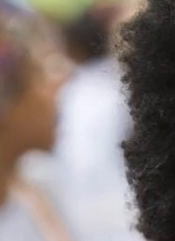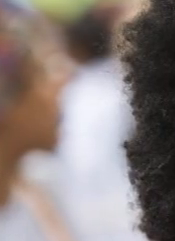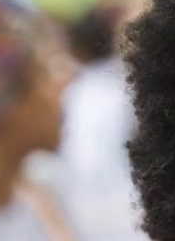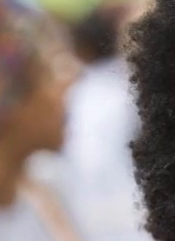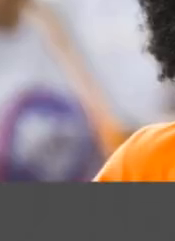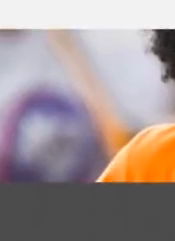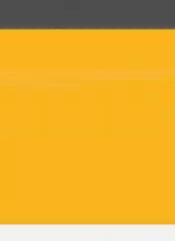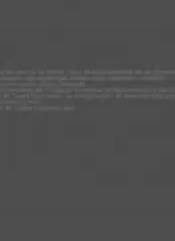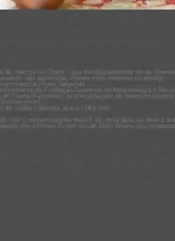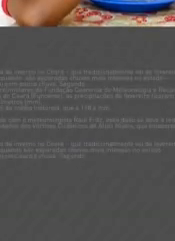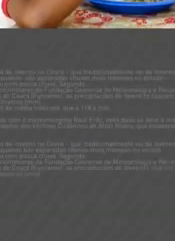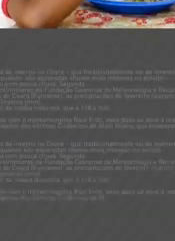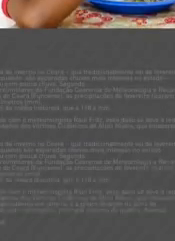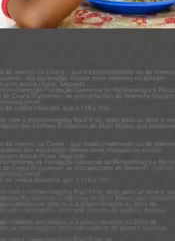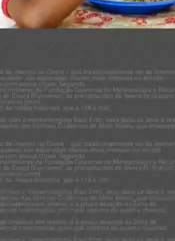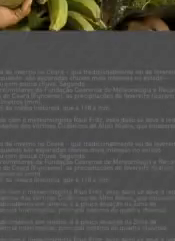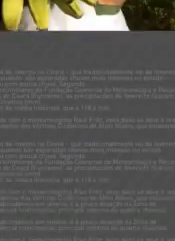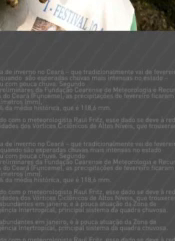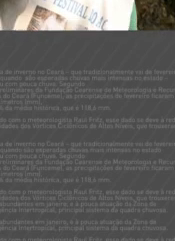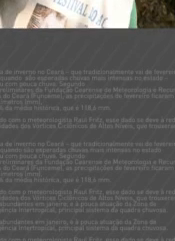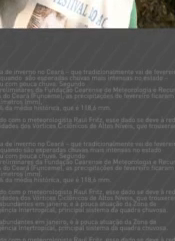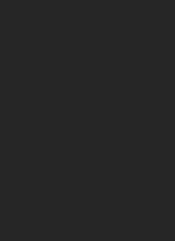sociais i